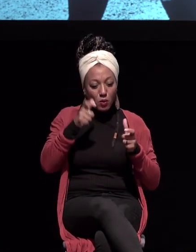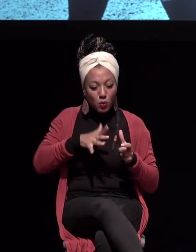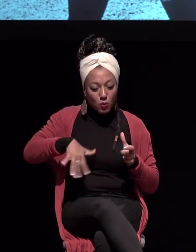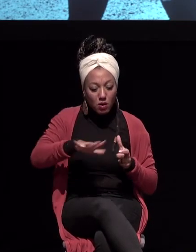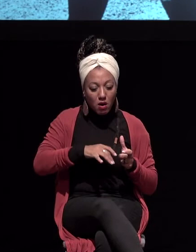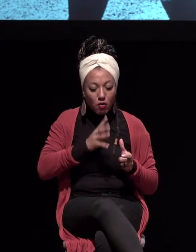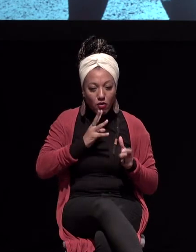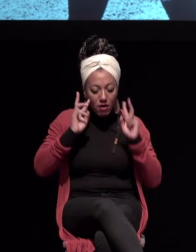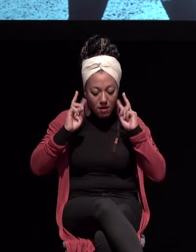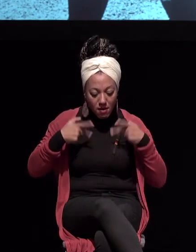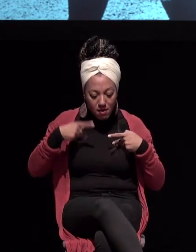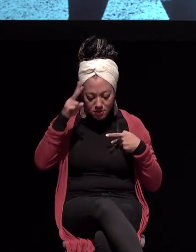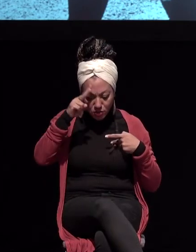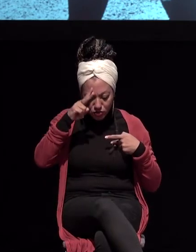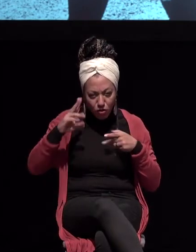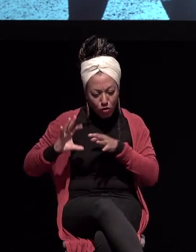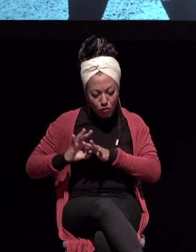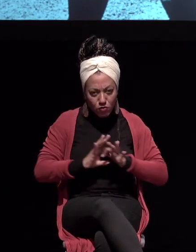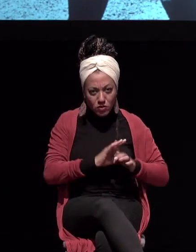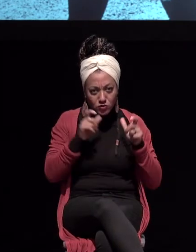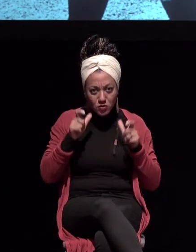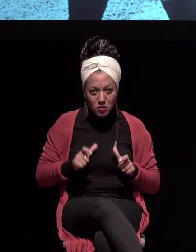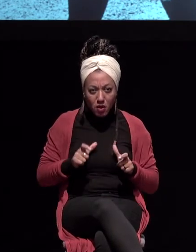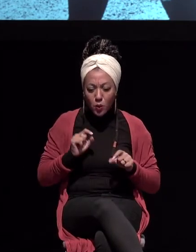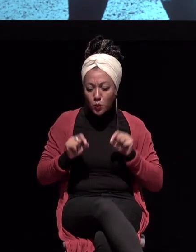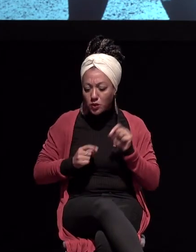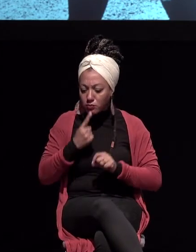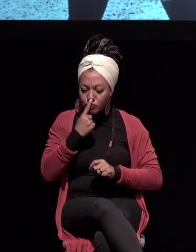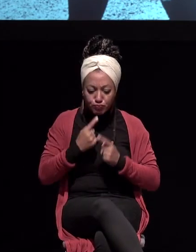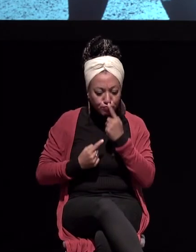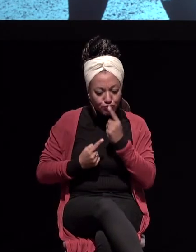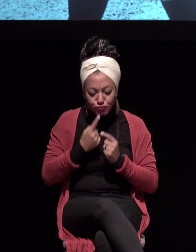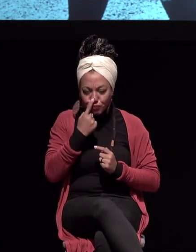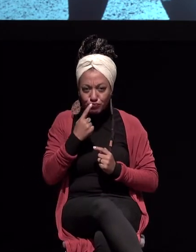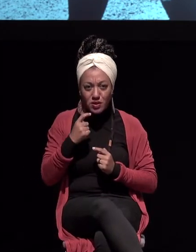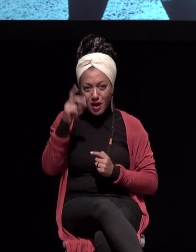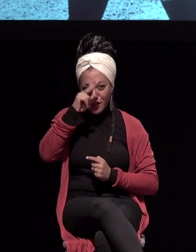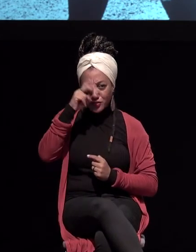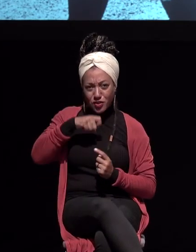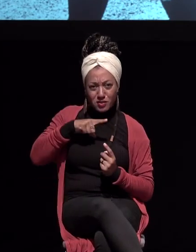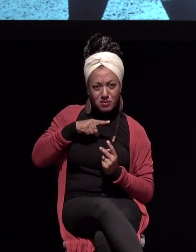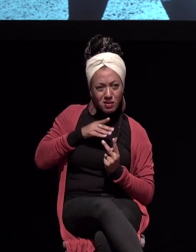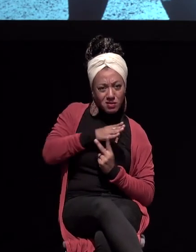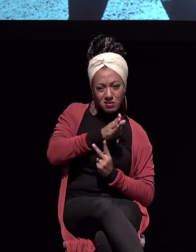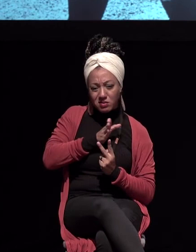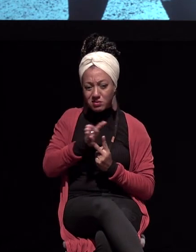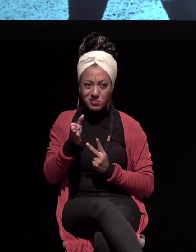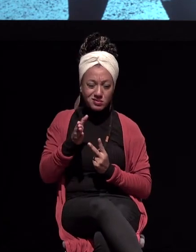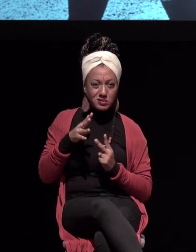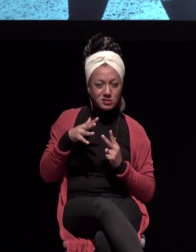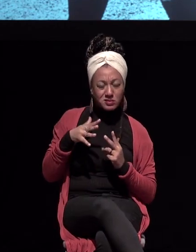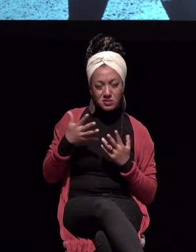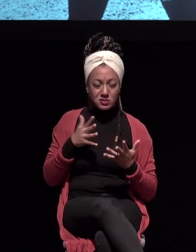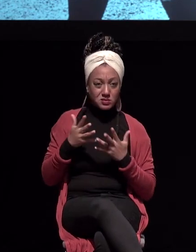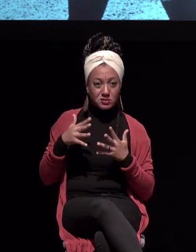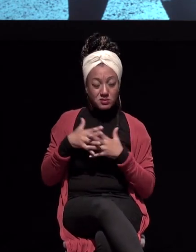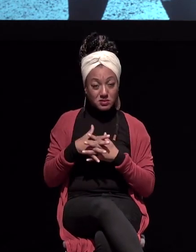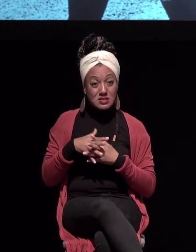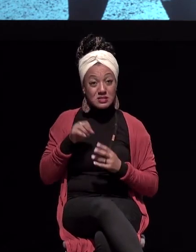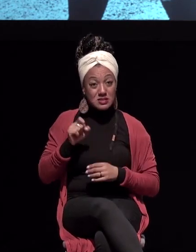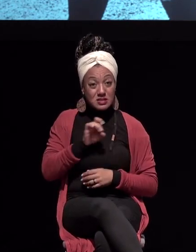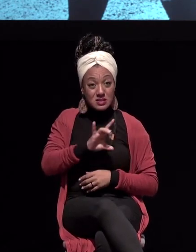própria história, buscando no próprio contexto e nos próprios afetos, né, essas contradições, esses conflitos, esses contrastes apareçam e as pessoas tenham mais condições